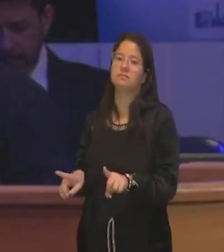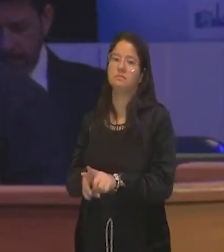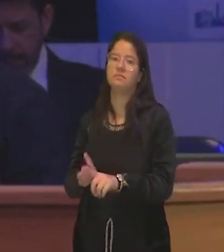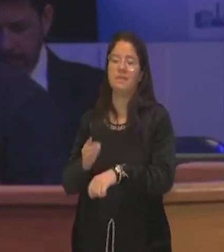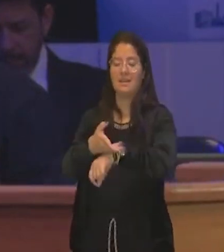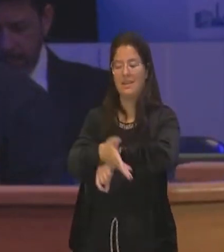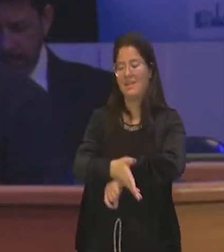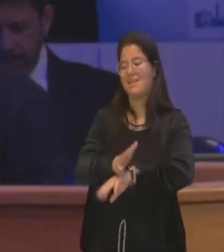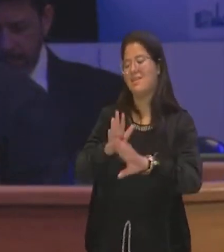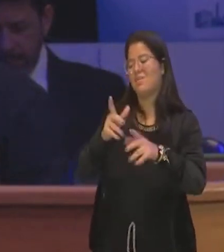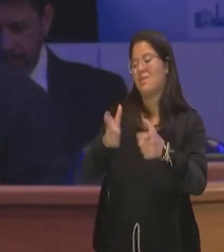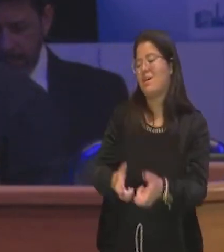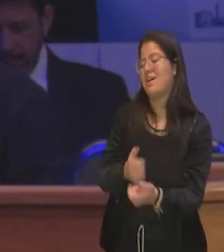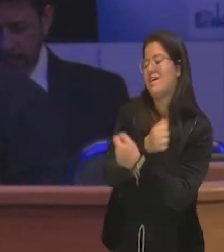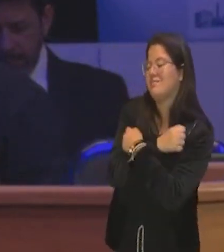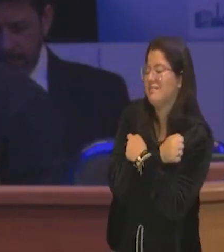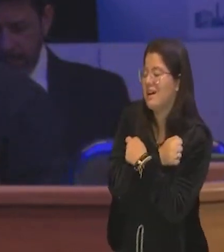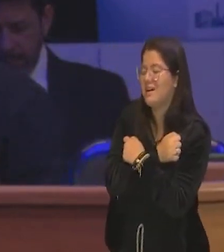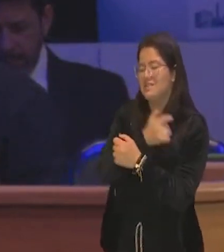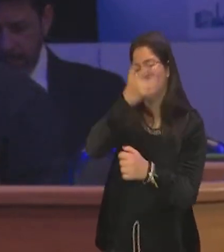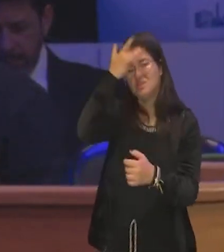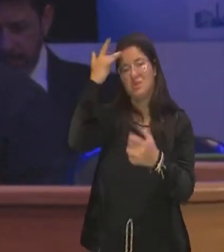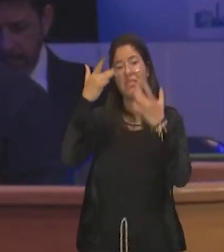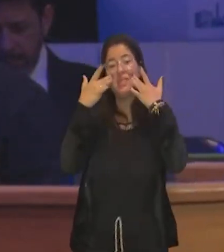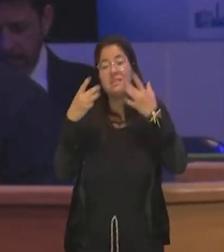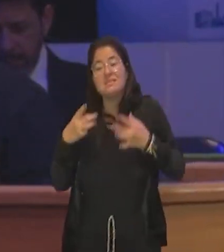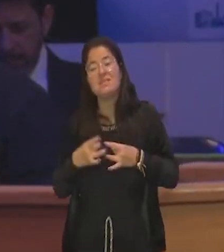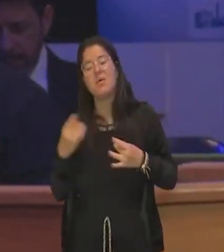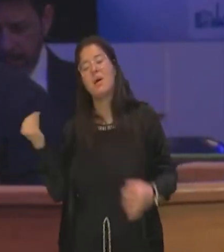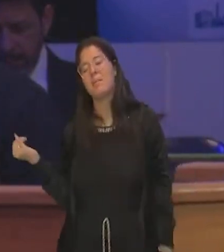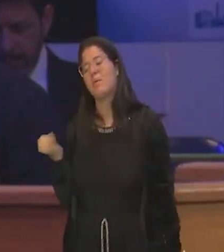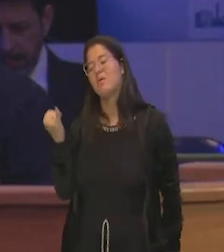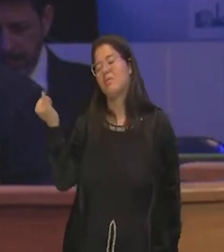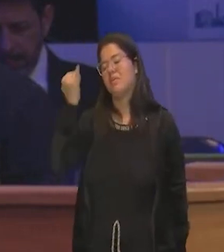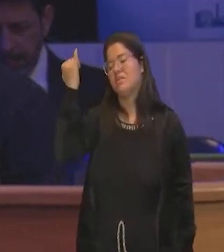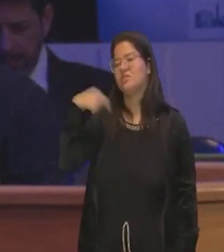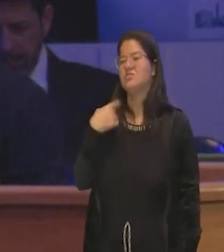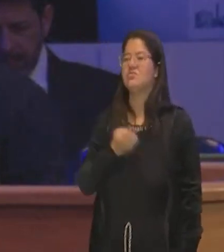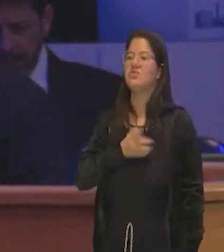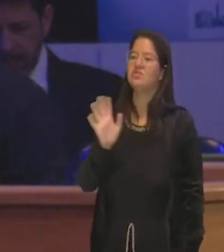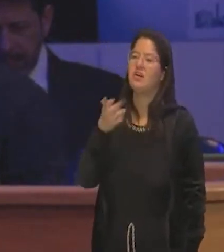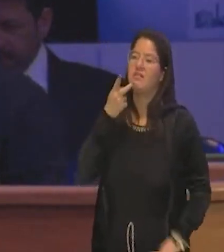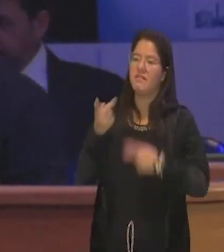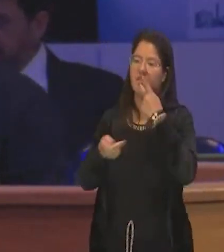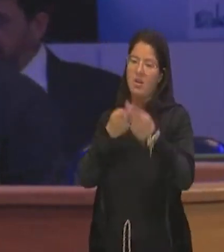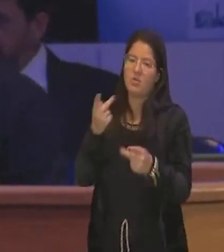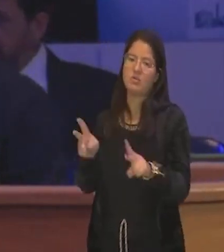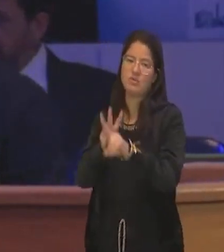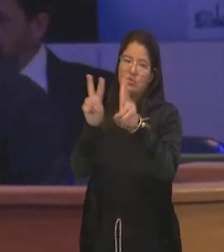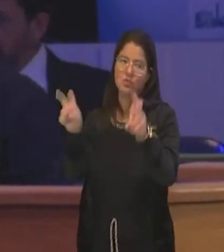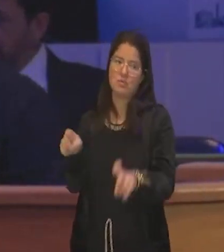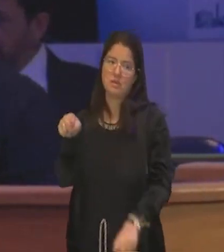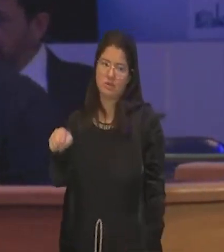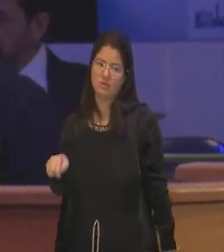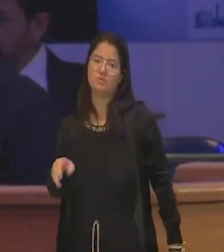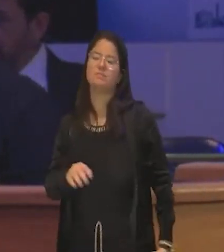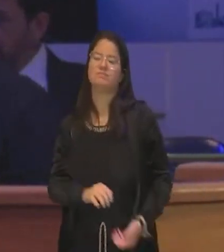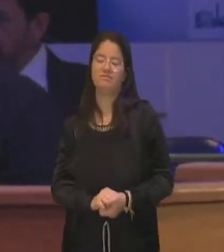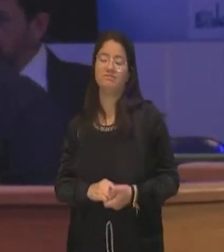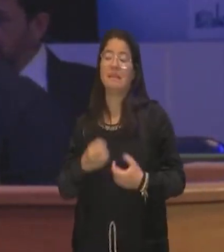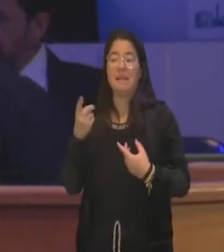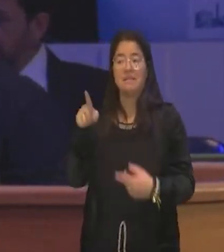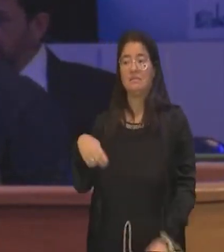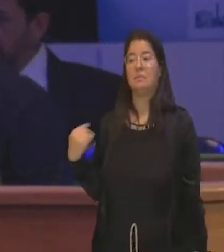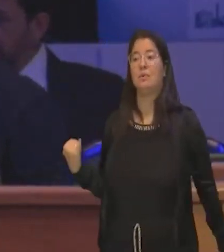lugar e ser abraçado, e ser visto. E nós temos falado muito aqui na igreja sobre isso. E como